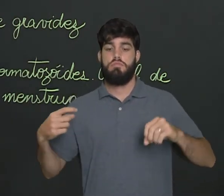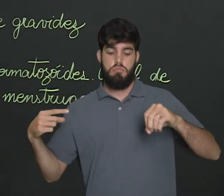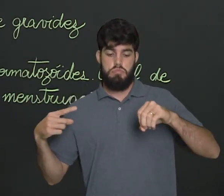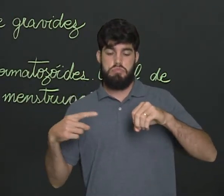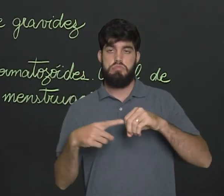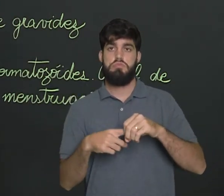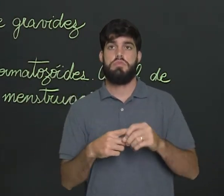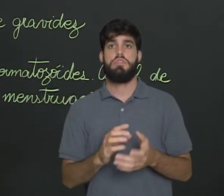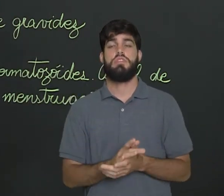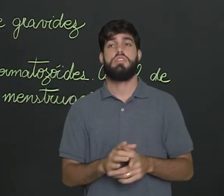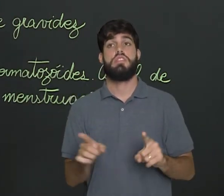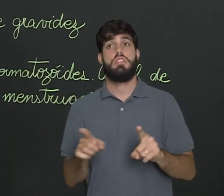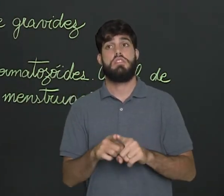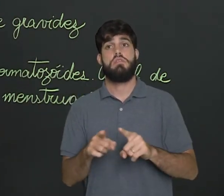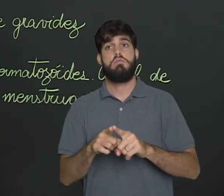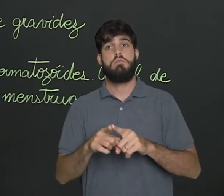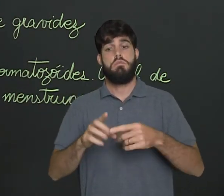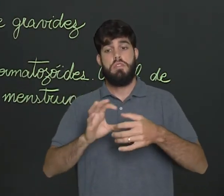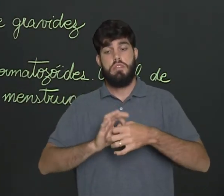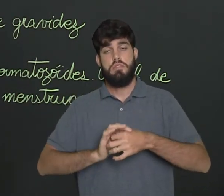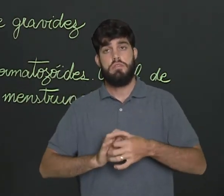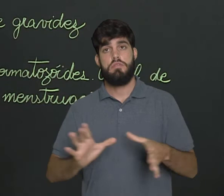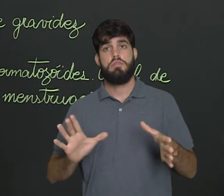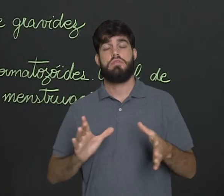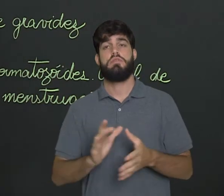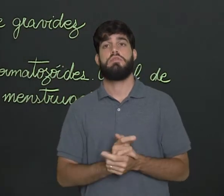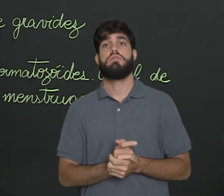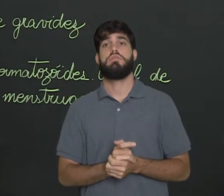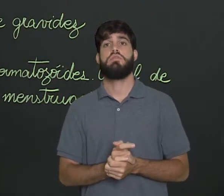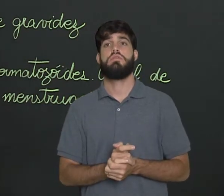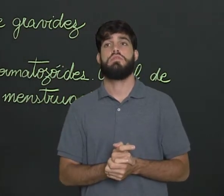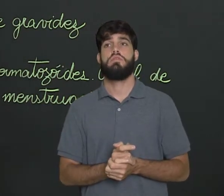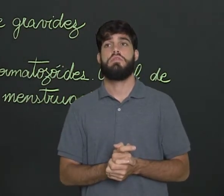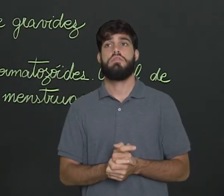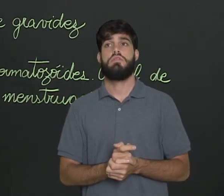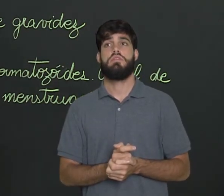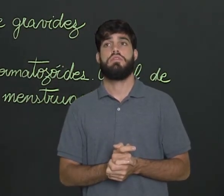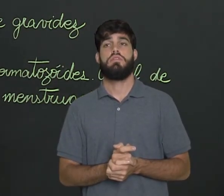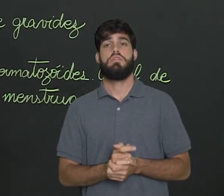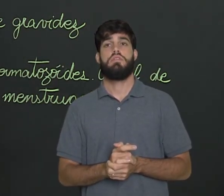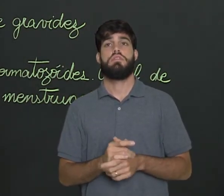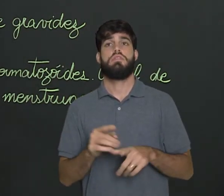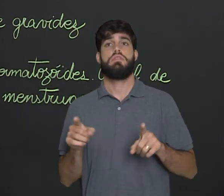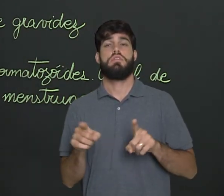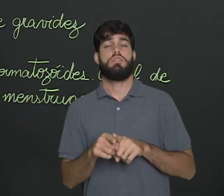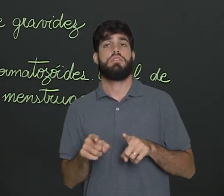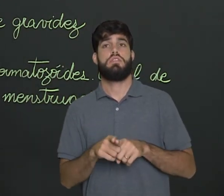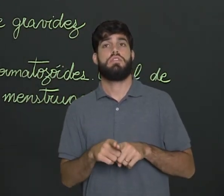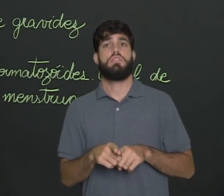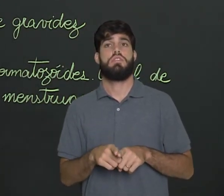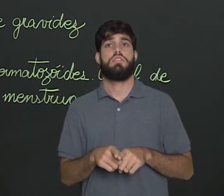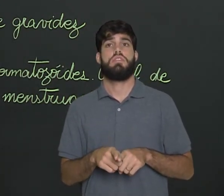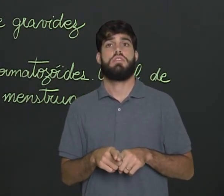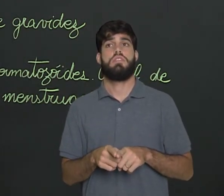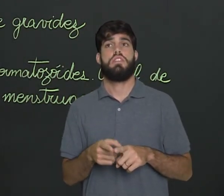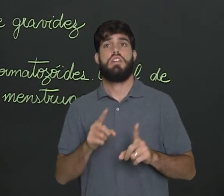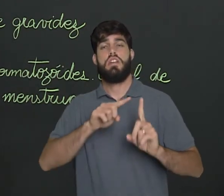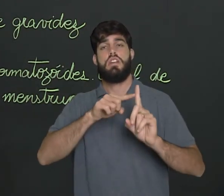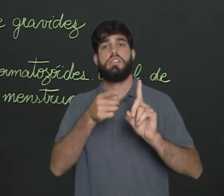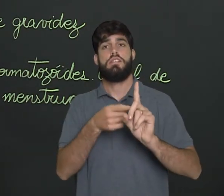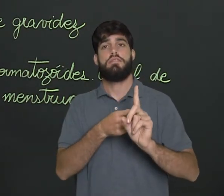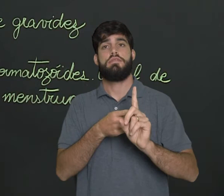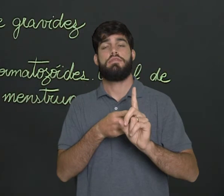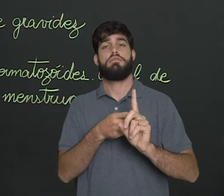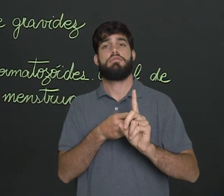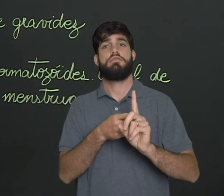de uma relação, vai ser então a saída dessa menstruação, na ausência dessa gravidez, e caso